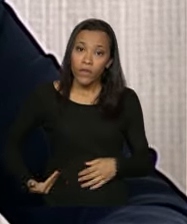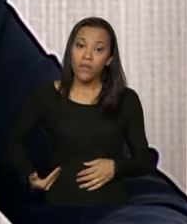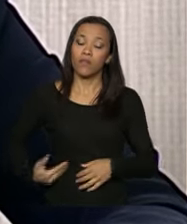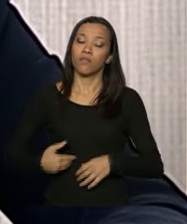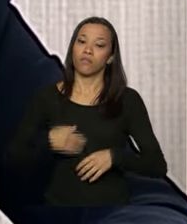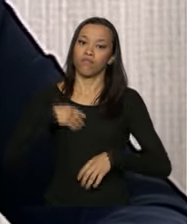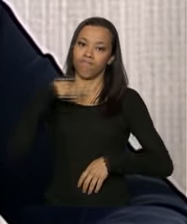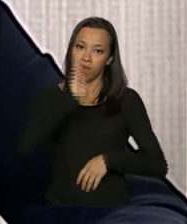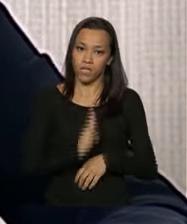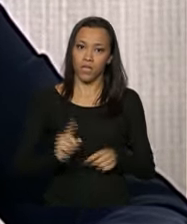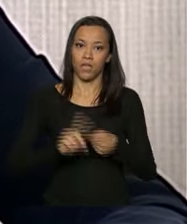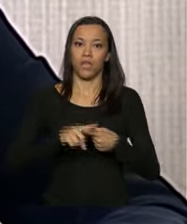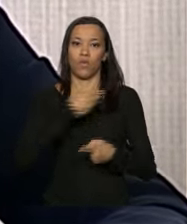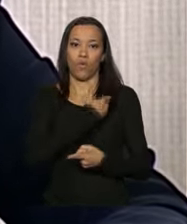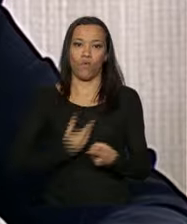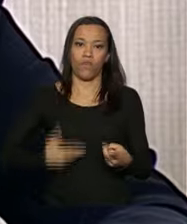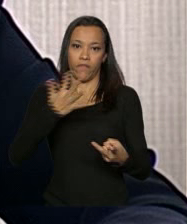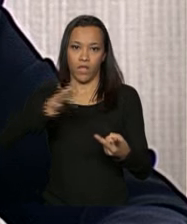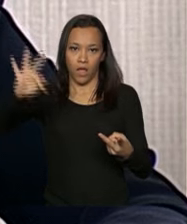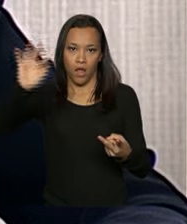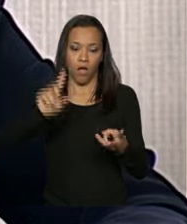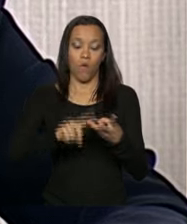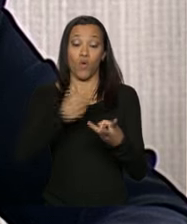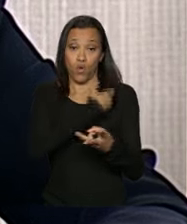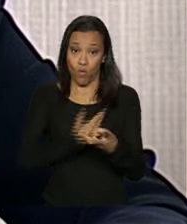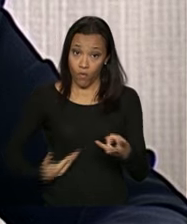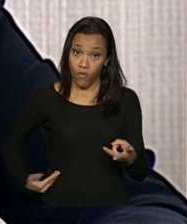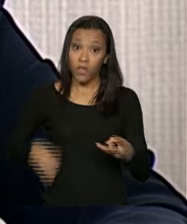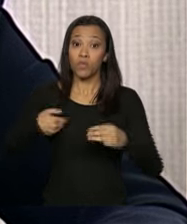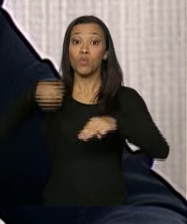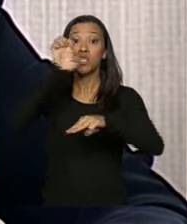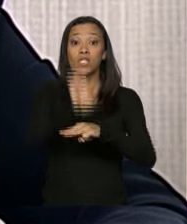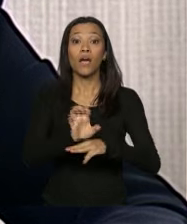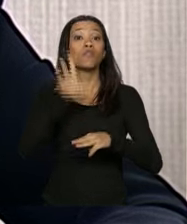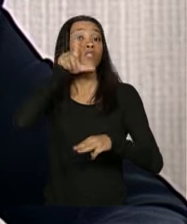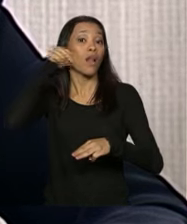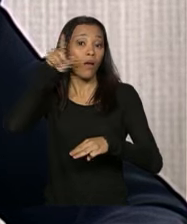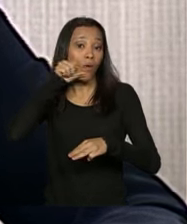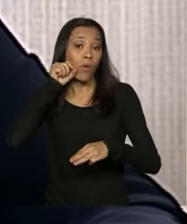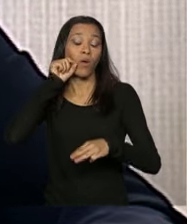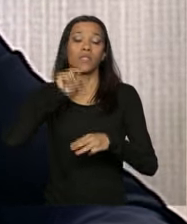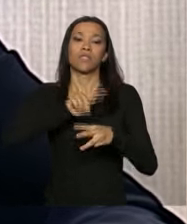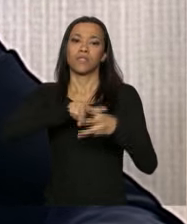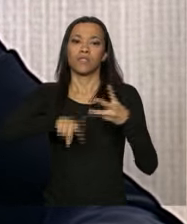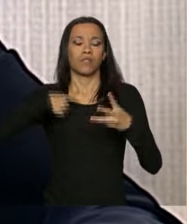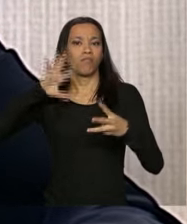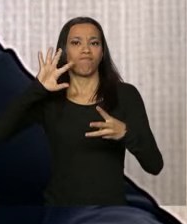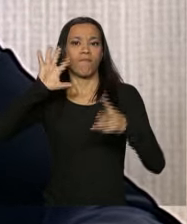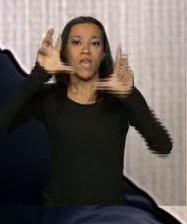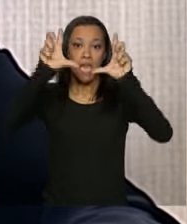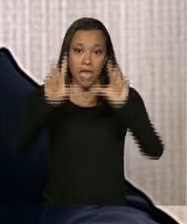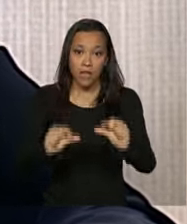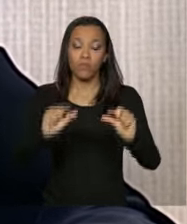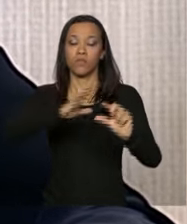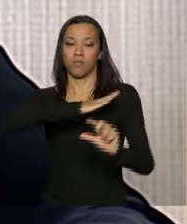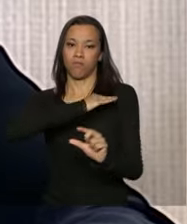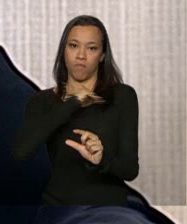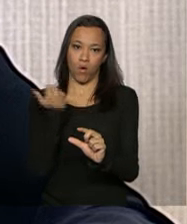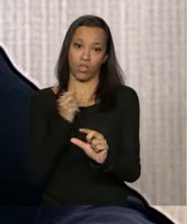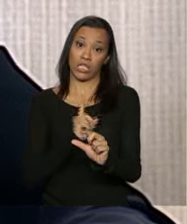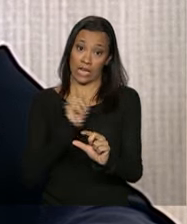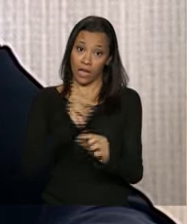governo federal e governo do estado de Alagoas se dedicou a reduzir a morte em